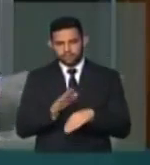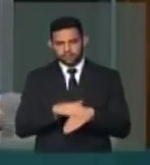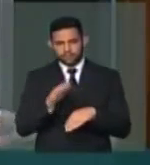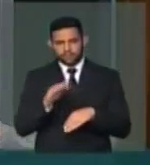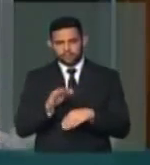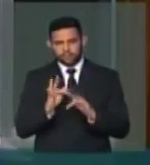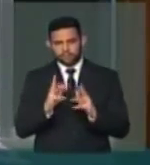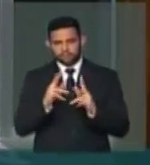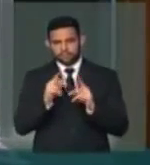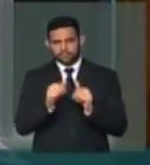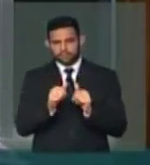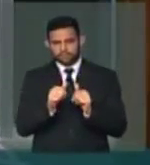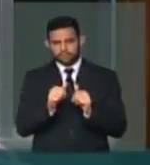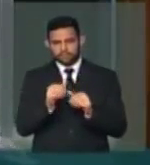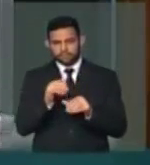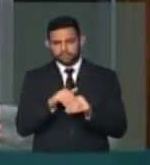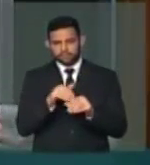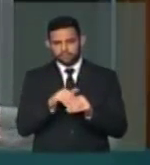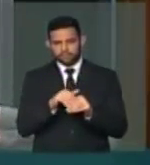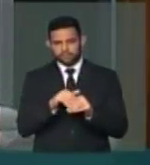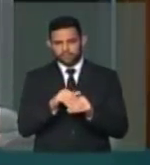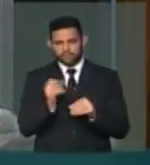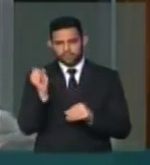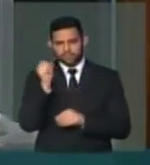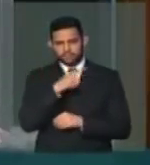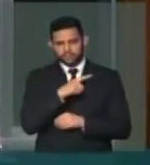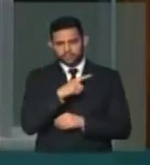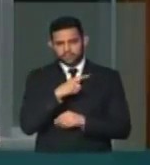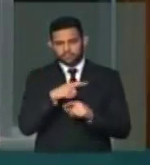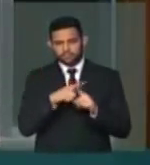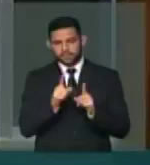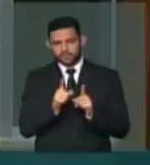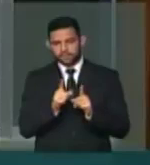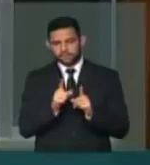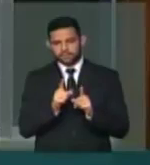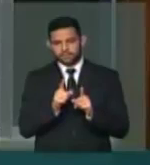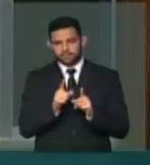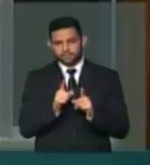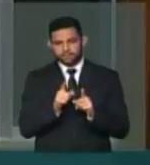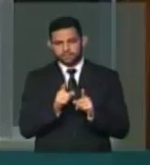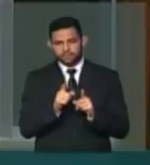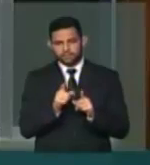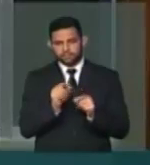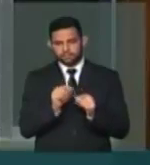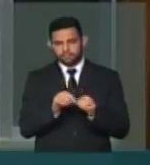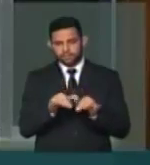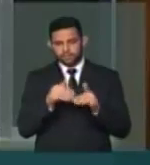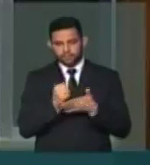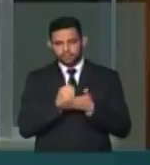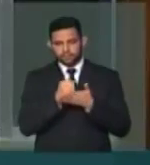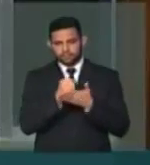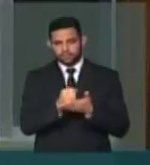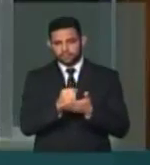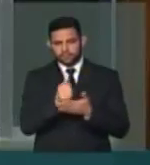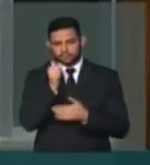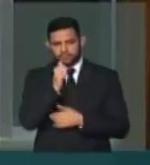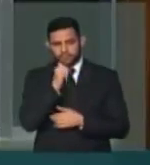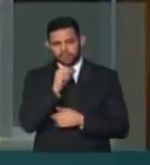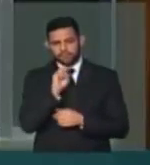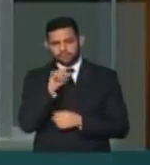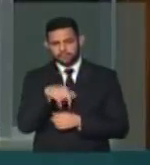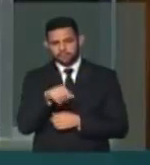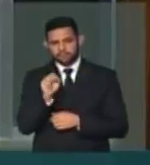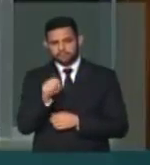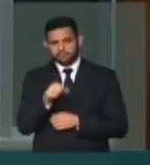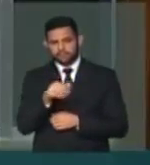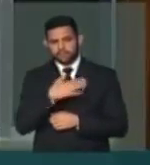maioria absoluta dos votos. Aí é difícil, mas que o plenário ontem foi solidário às mulheres, foram. Mas eu